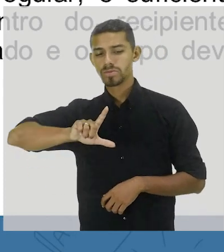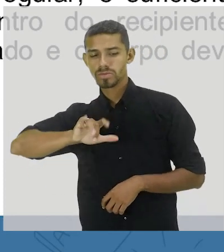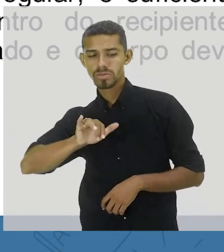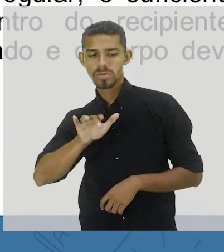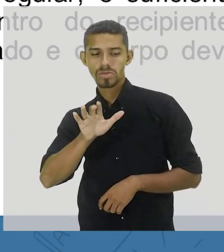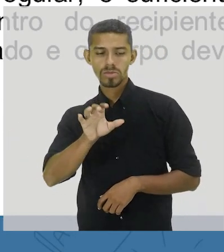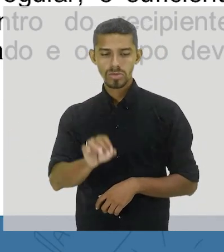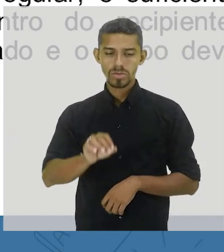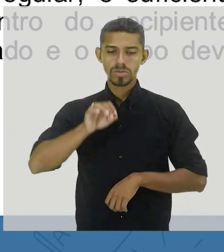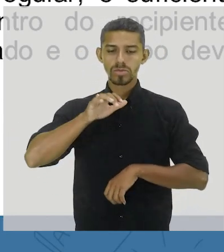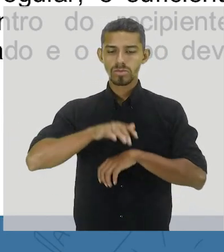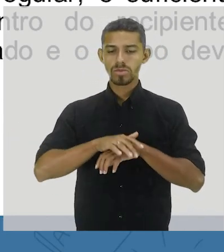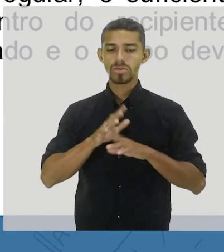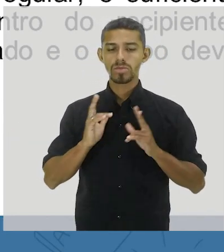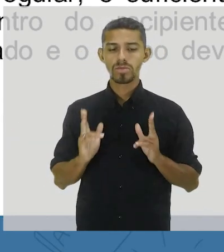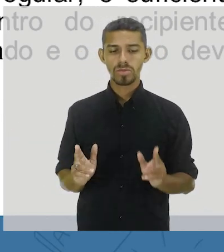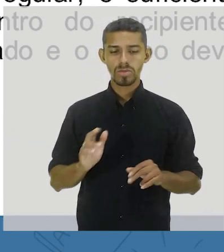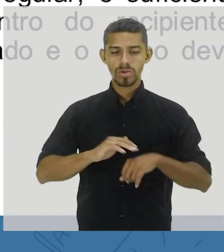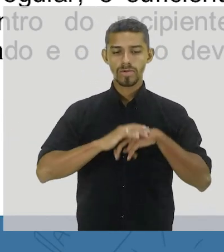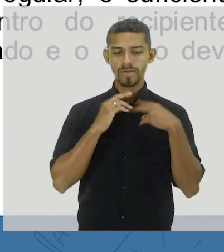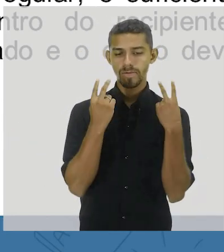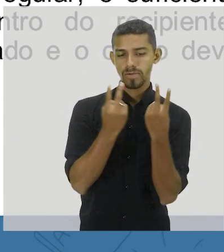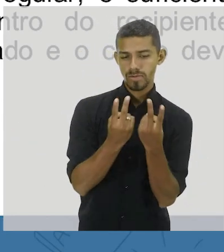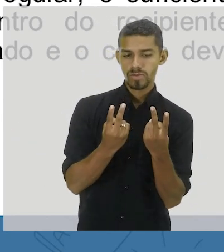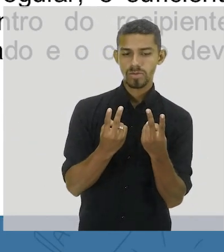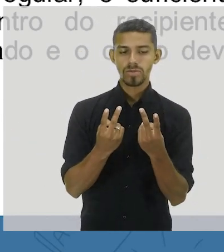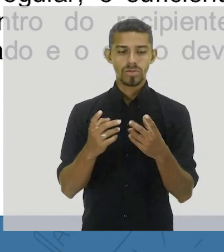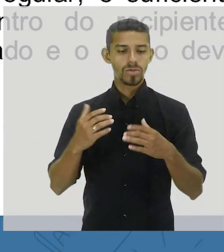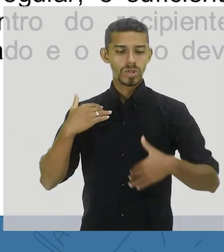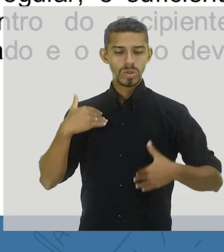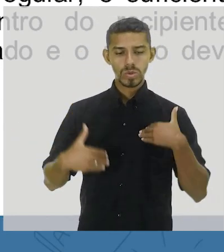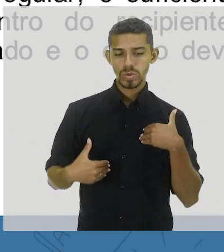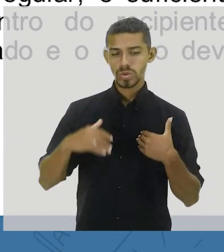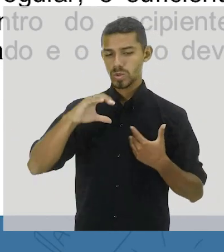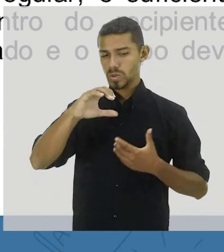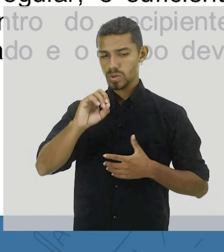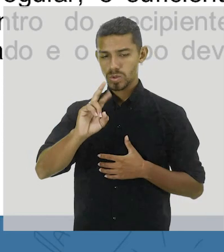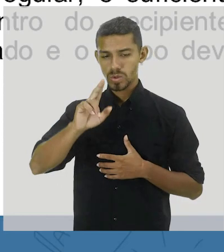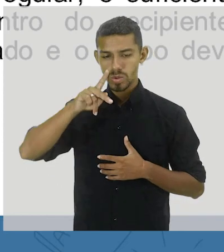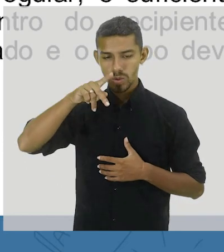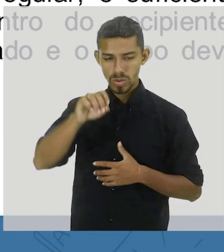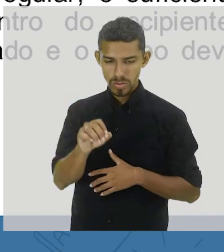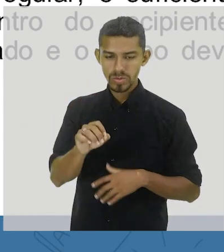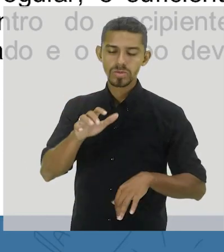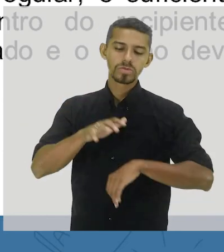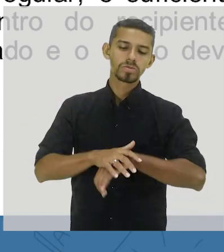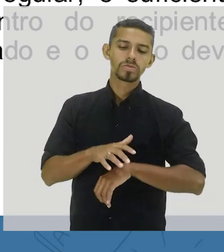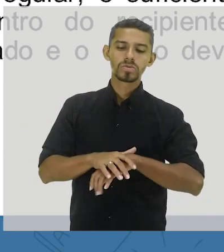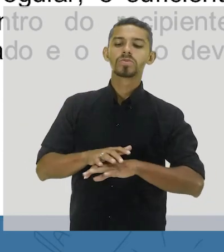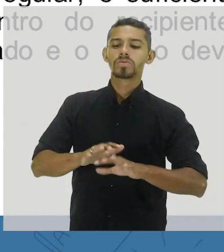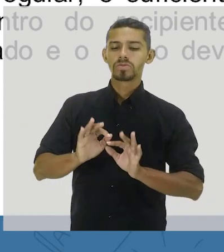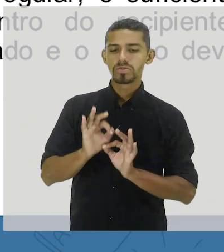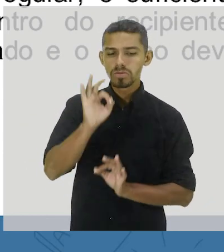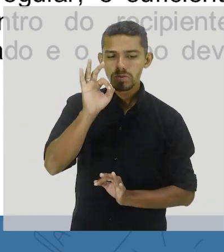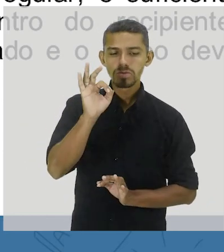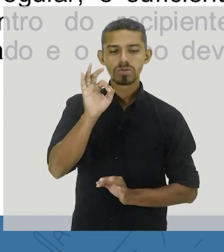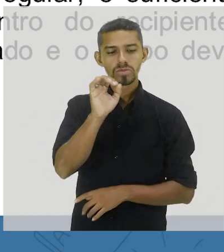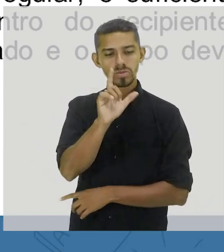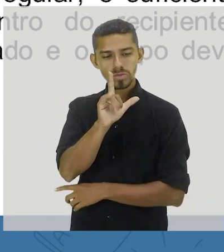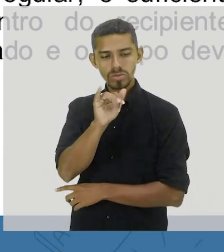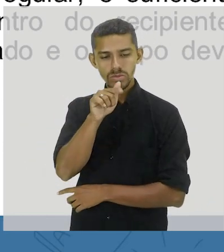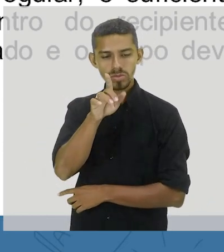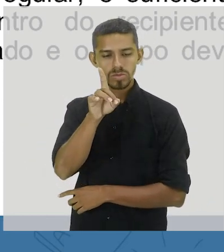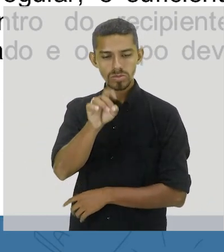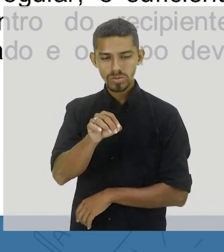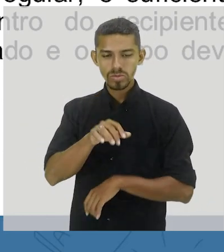ao volume real do corpo. Ou seja, o corpo que estiver totalmente imerso a um líquido terá o seu